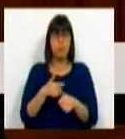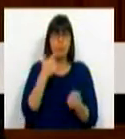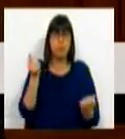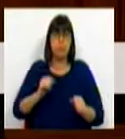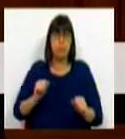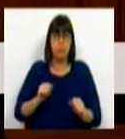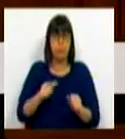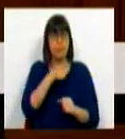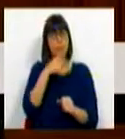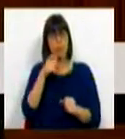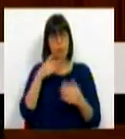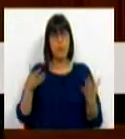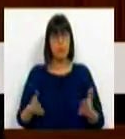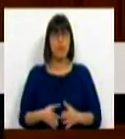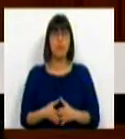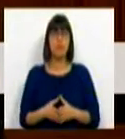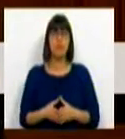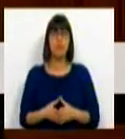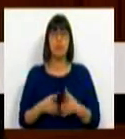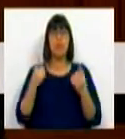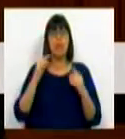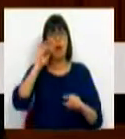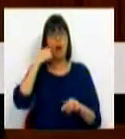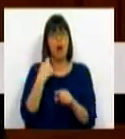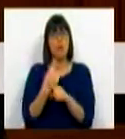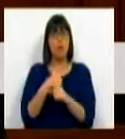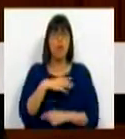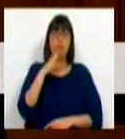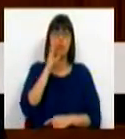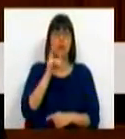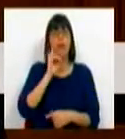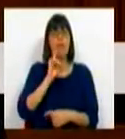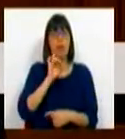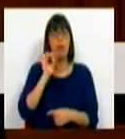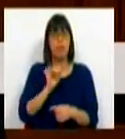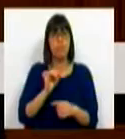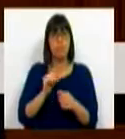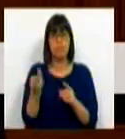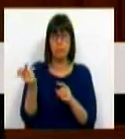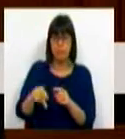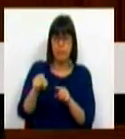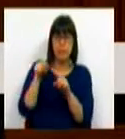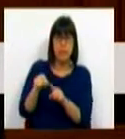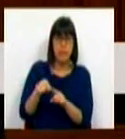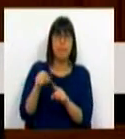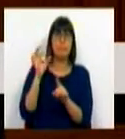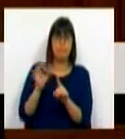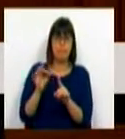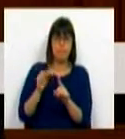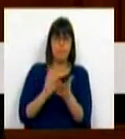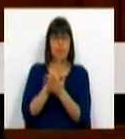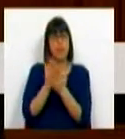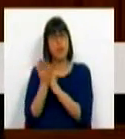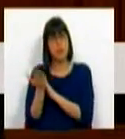seus compromissos. Tem consequências também, como eu já referi, na valorização dos colaterais, e essa sim, portanto,